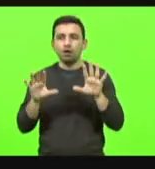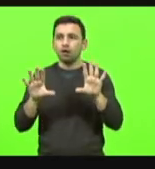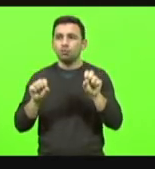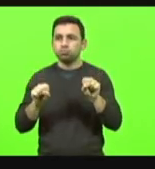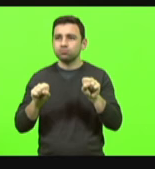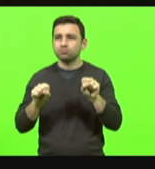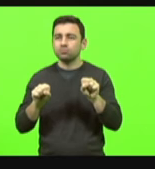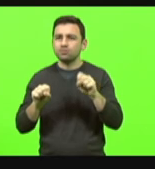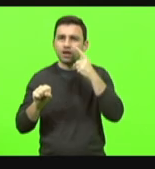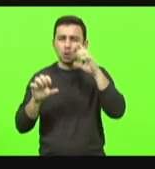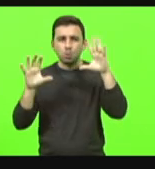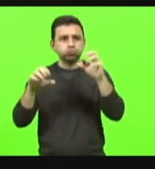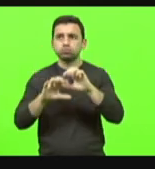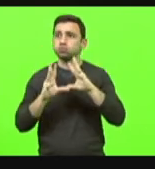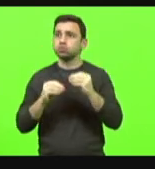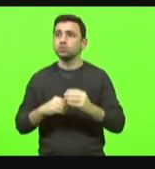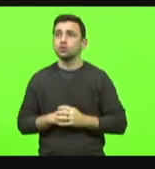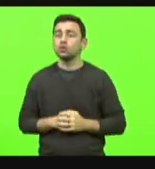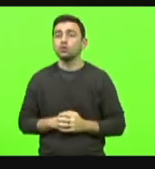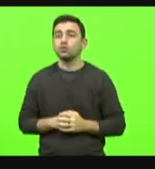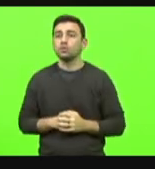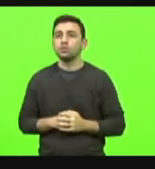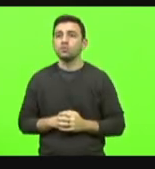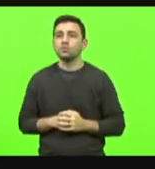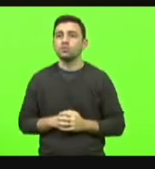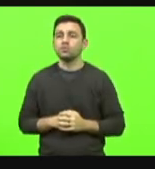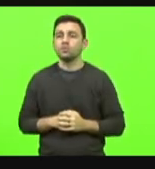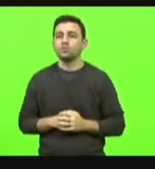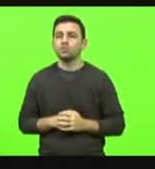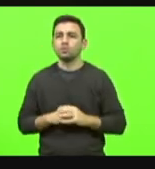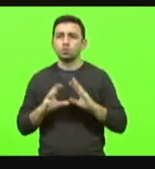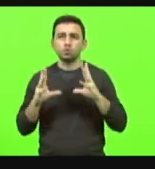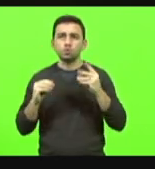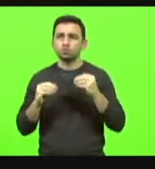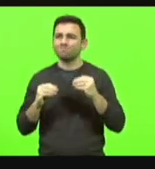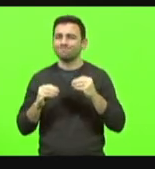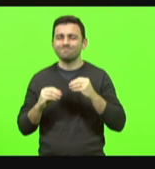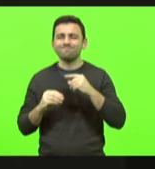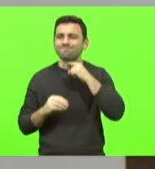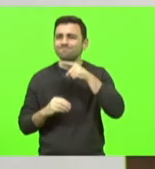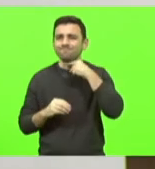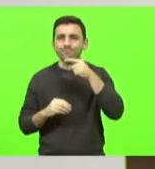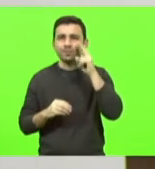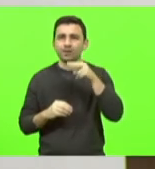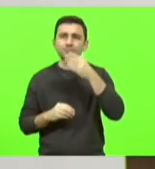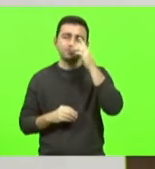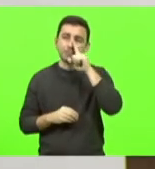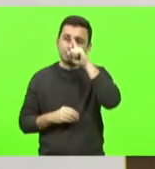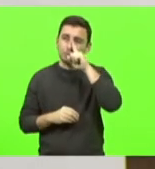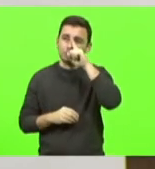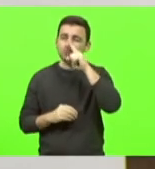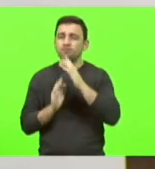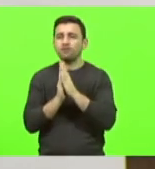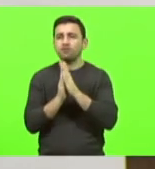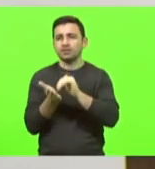totalmente trevas, não se enxerga nada, nada. Fica totalmente em trevas, é uma roleta russa quem está saindo ali. Faço esse apelo, secretário,